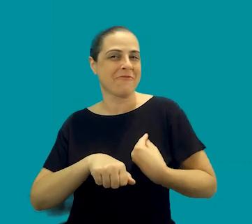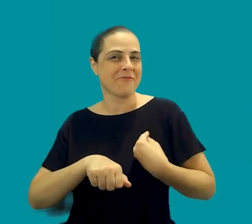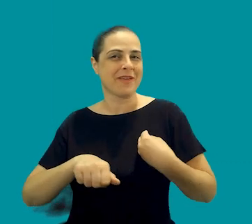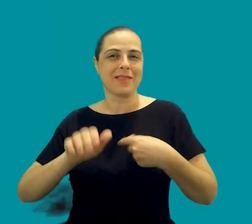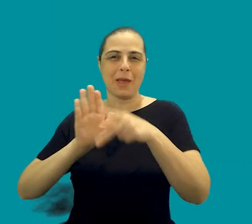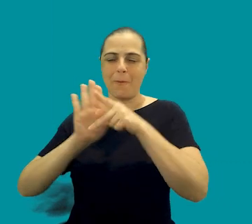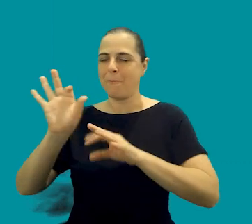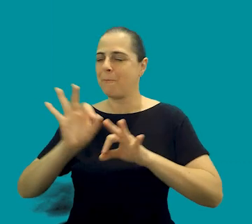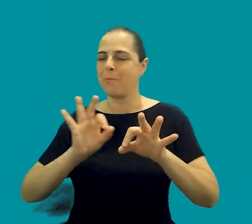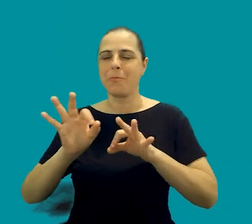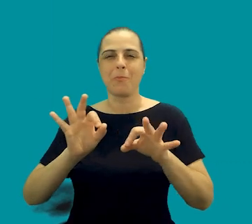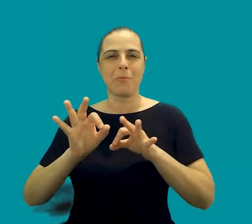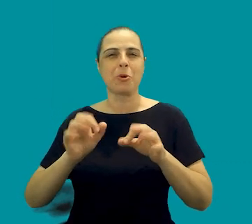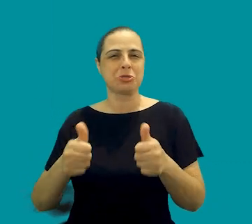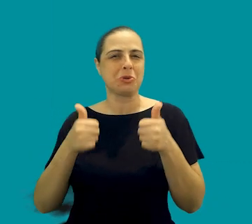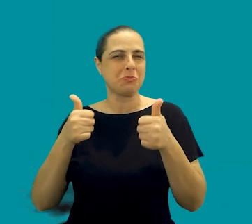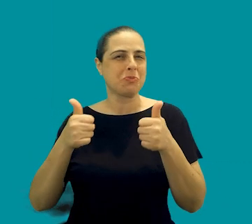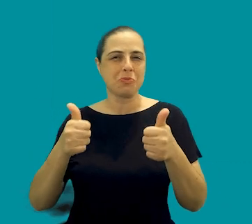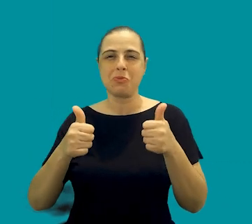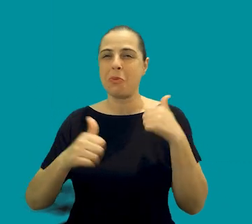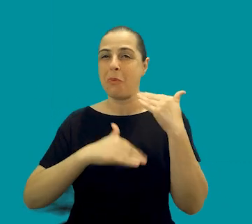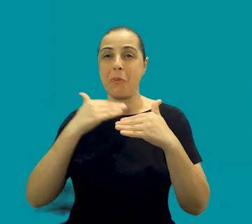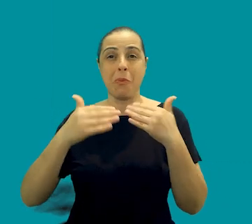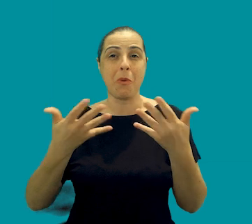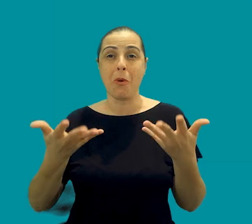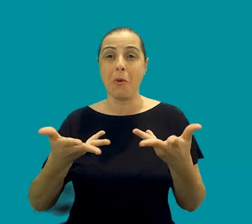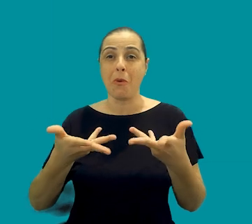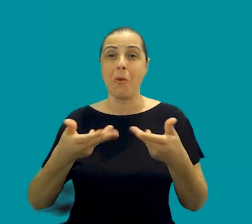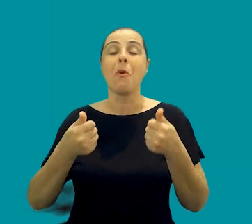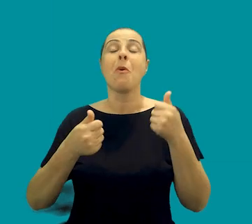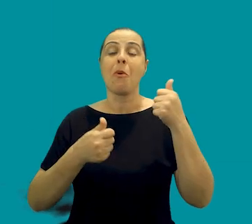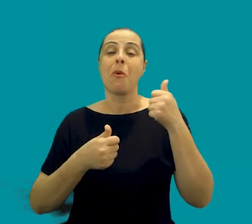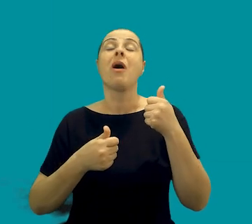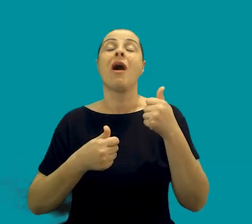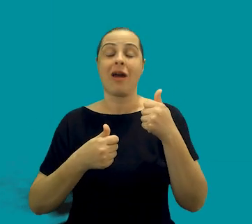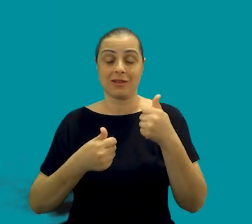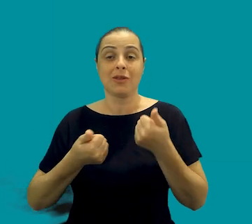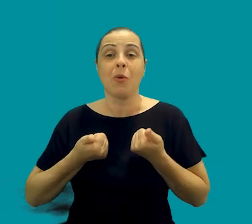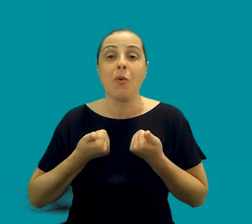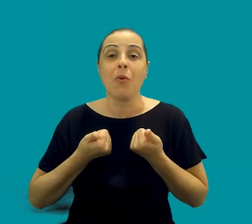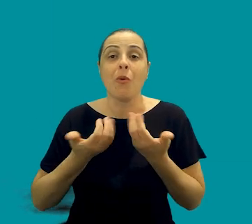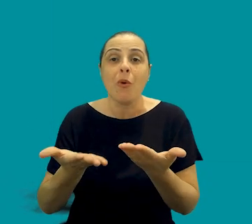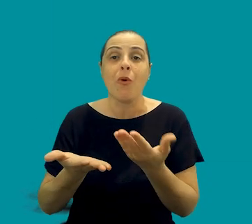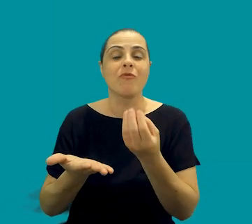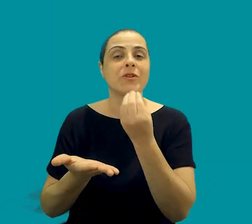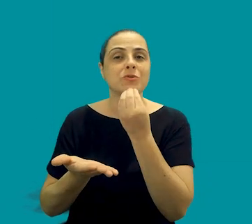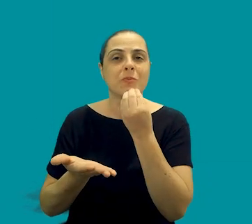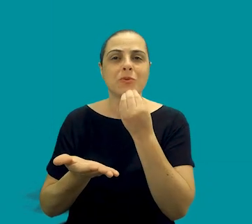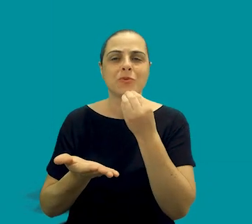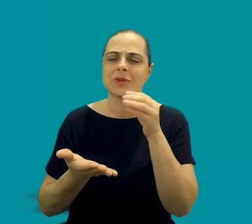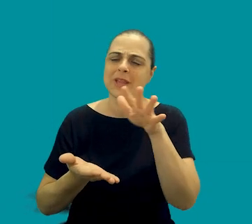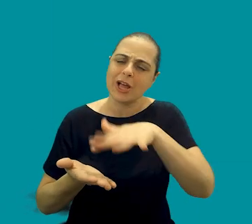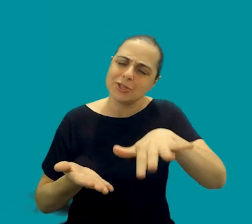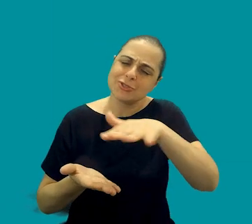está sendo tão exitoso e está se prolongando por bastante tempo e trazendo tanta oportunidade para os nossos jovens